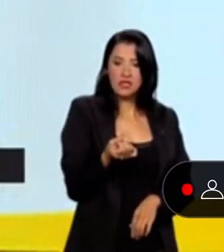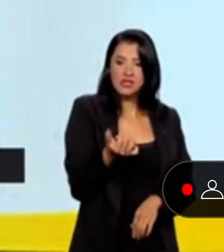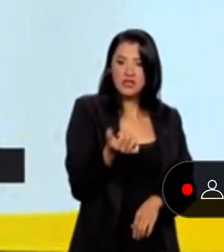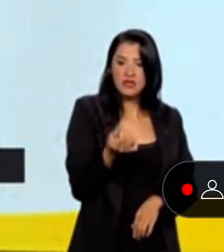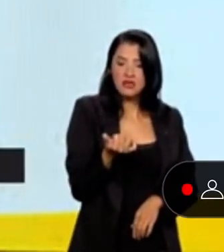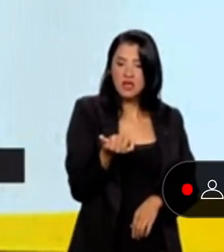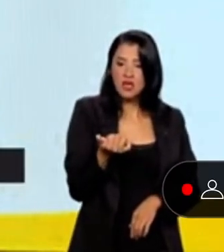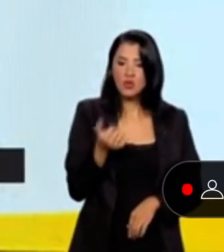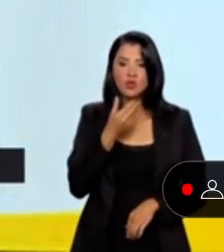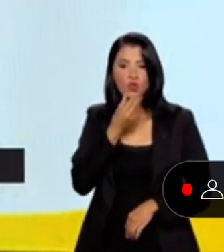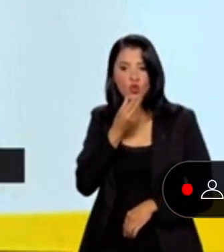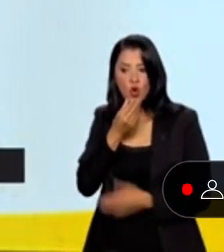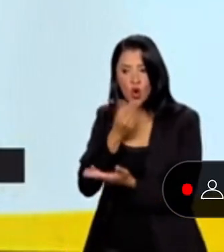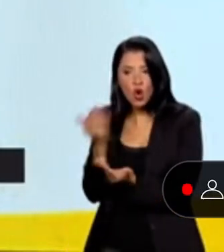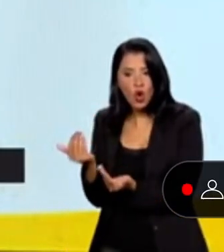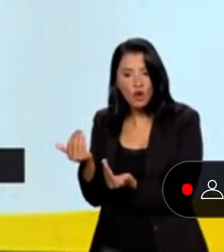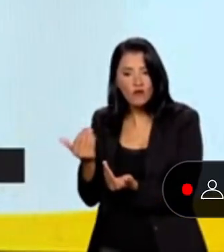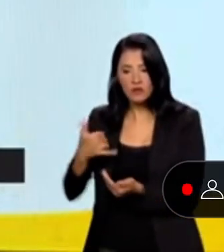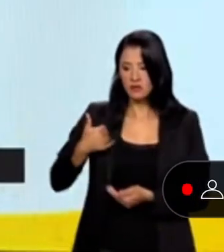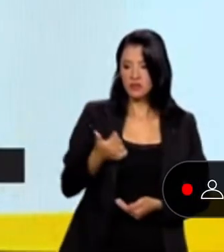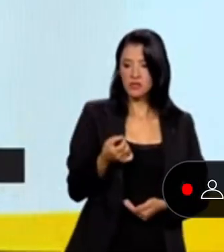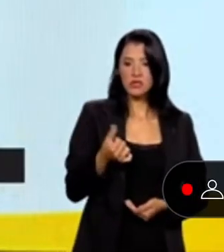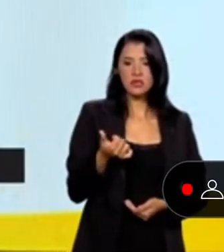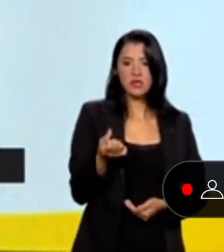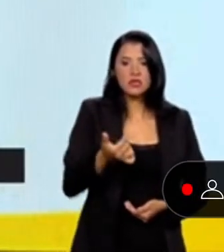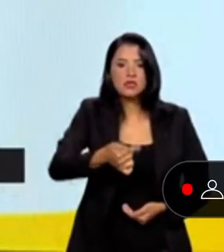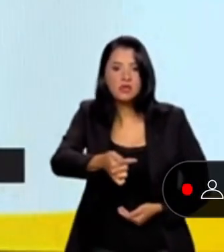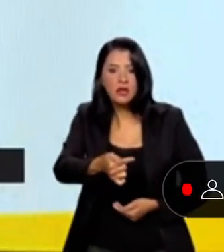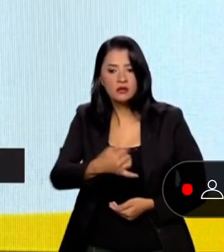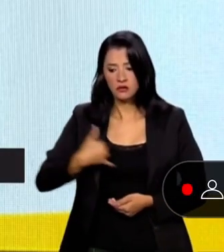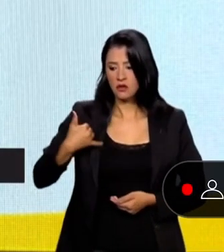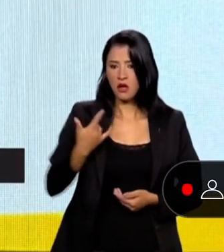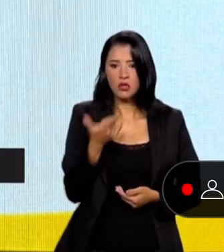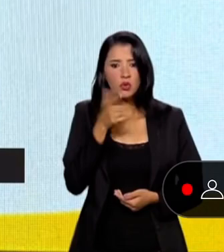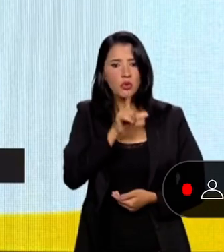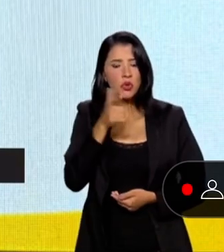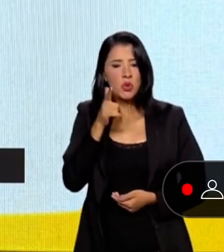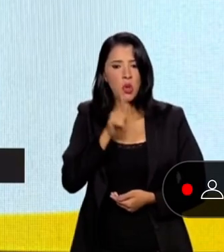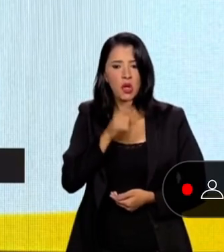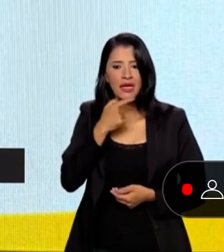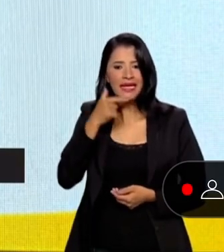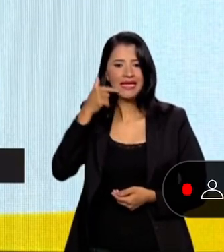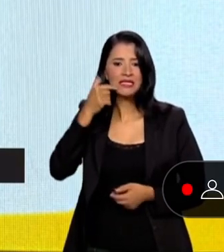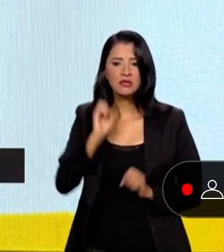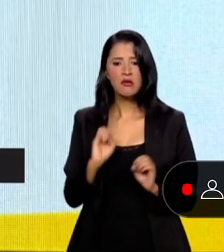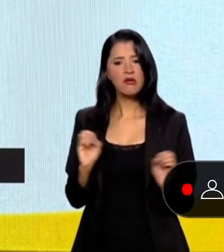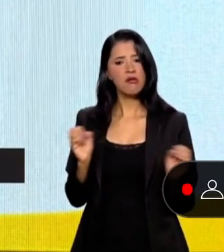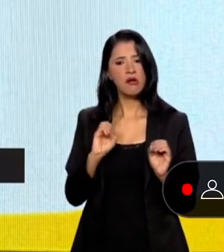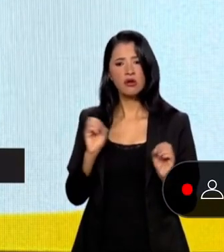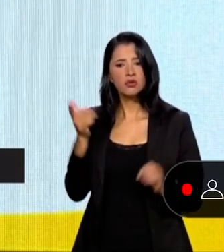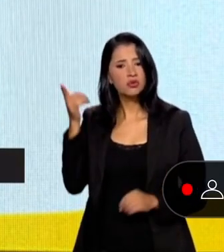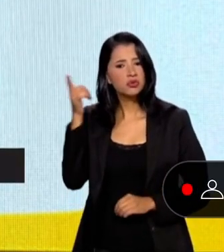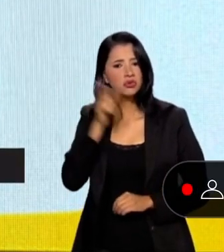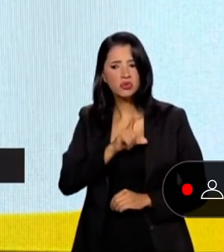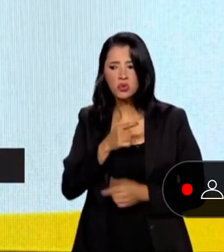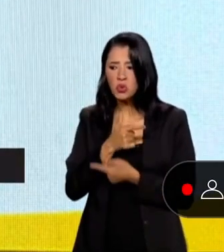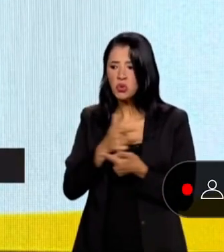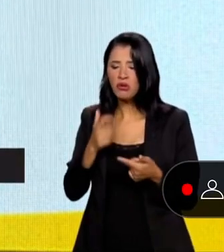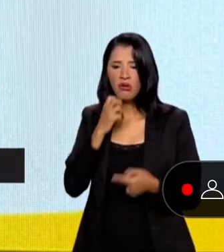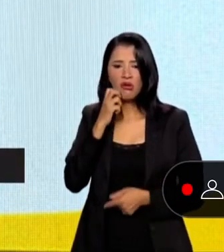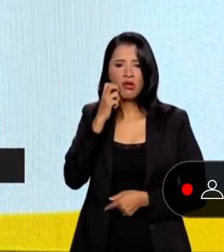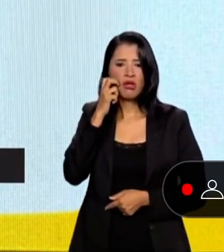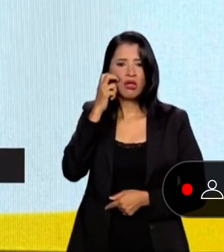Um rapaz de 16 anos, de 17, já não conseguia mais sorrir na frente da gente, de